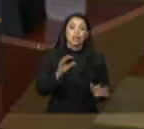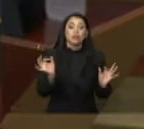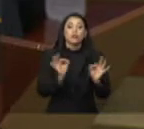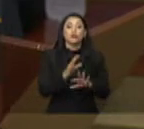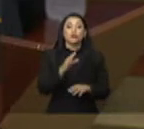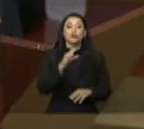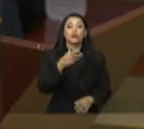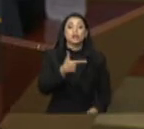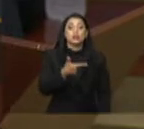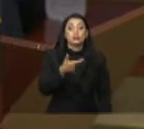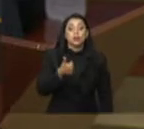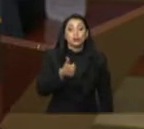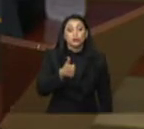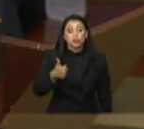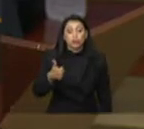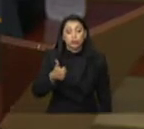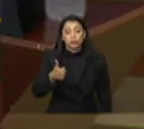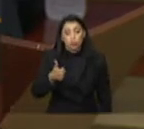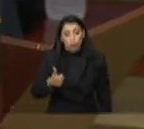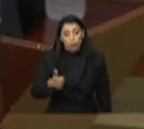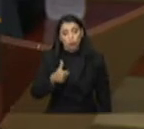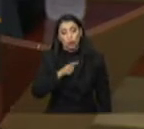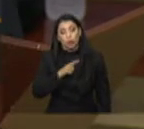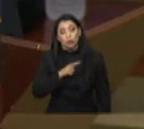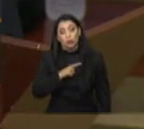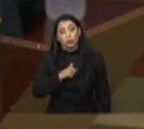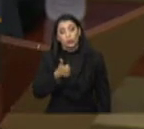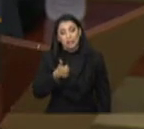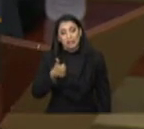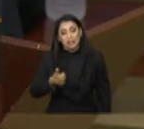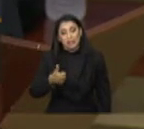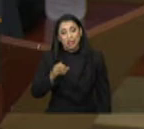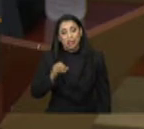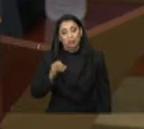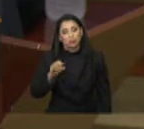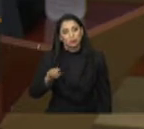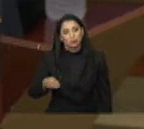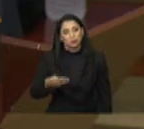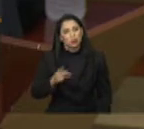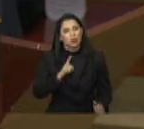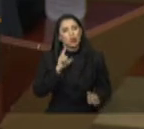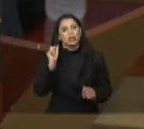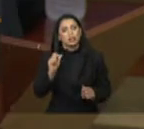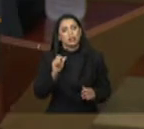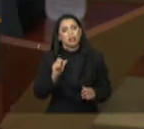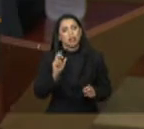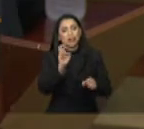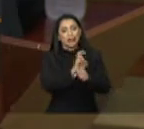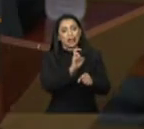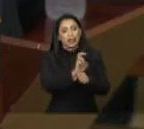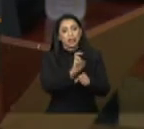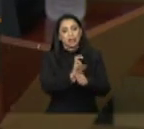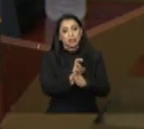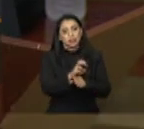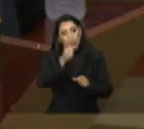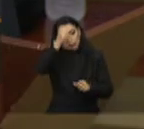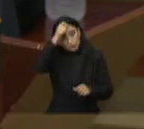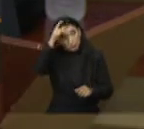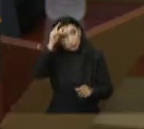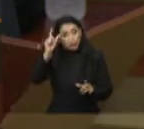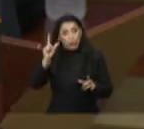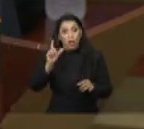com 101 milhões pagos para obras de creches em prefeituras trata-se de uma redução de 80%